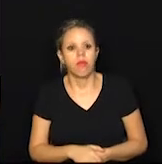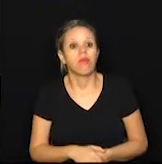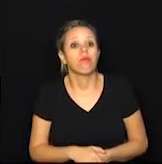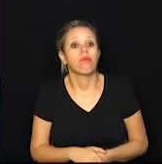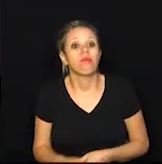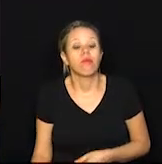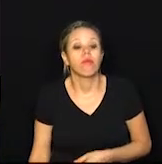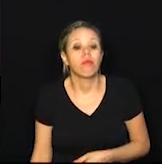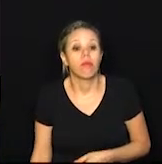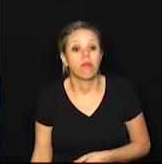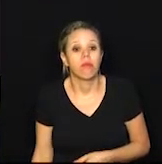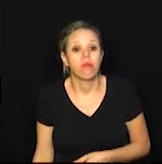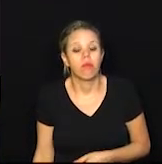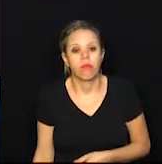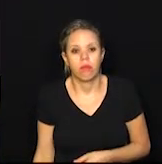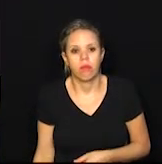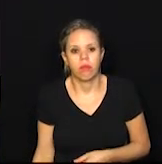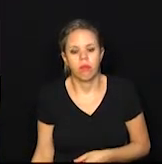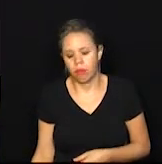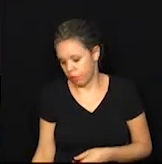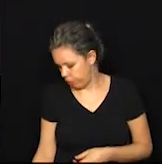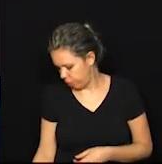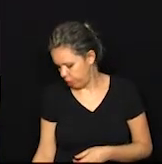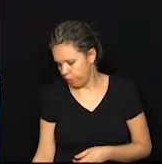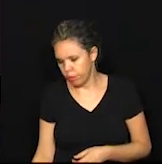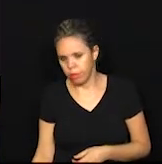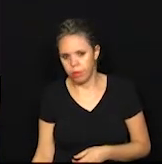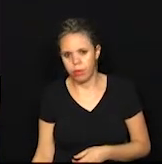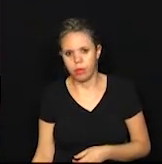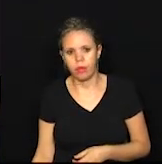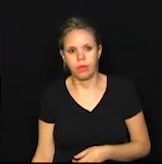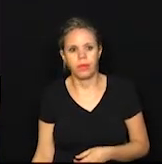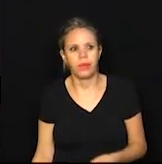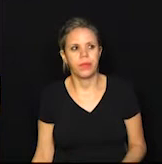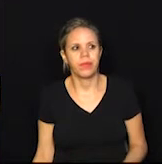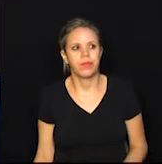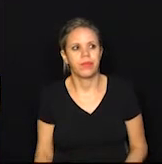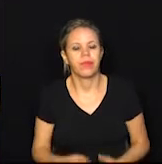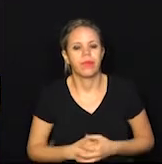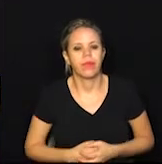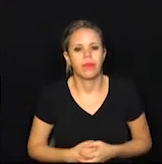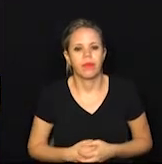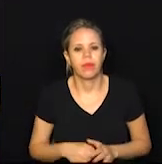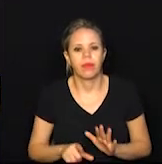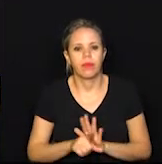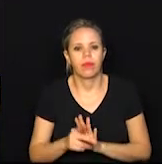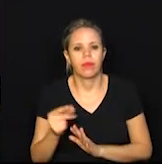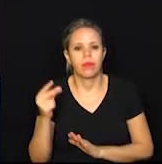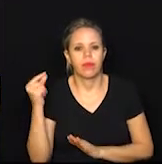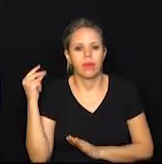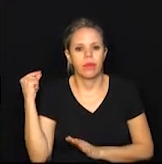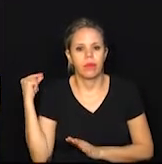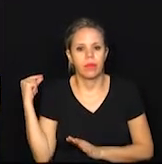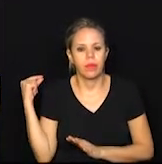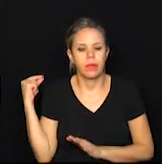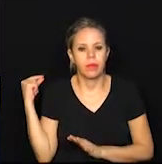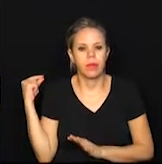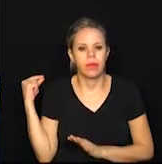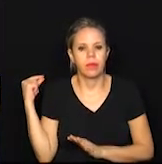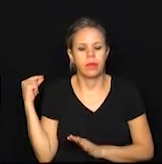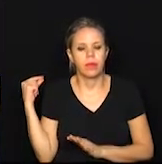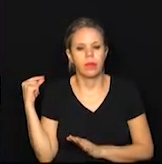Só vale destacar aqui também que a gente tem uma lei municipal antiga, mas ela foi